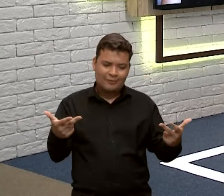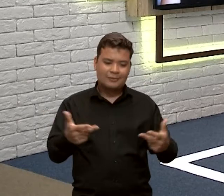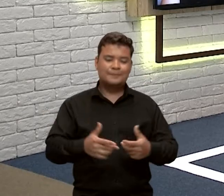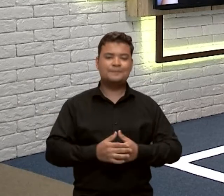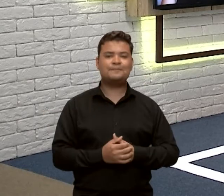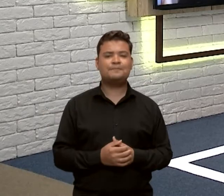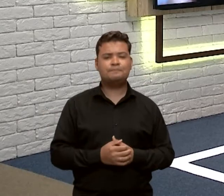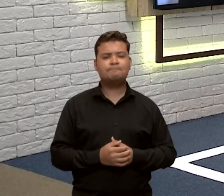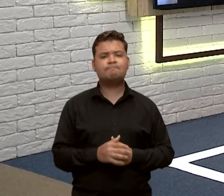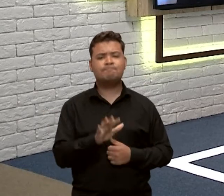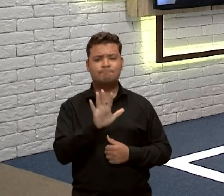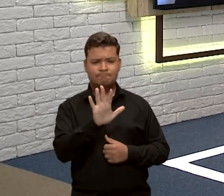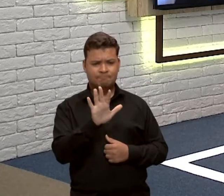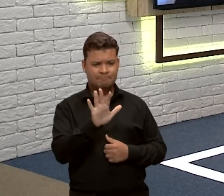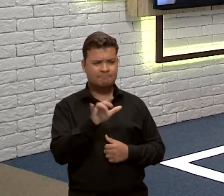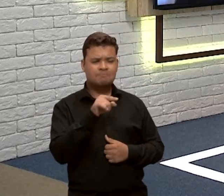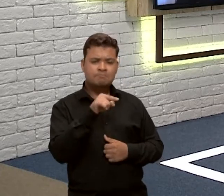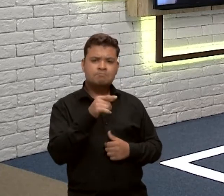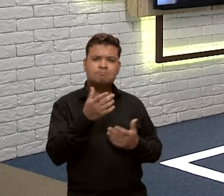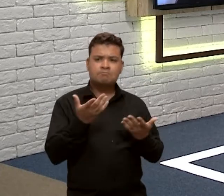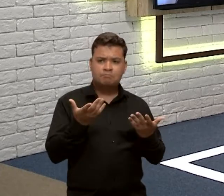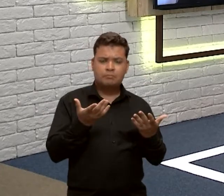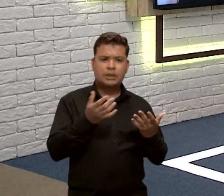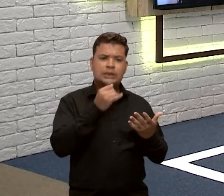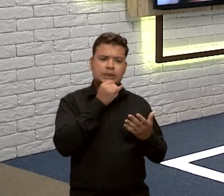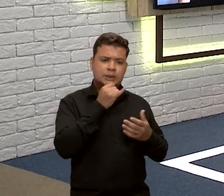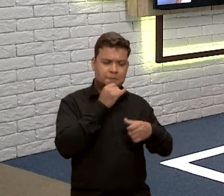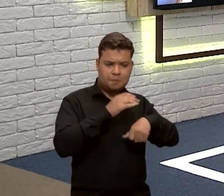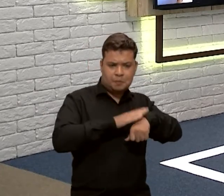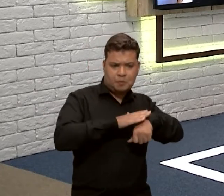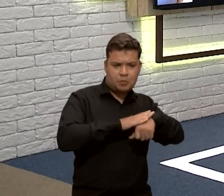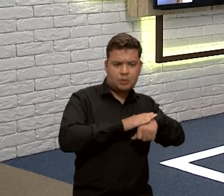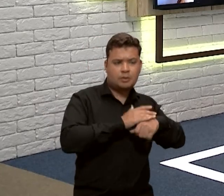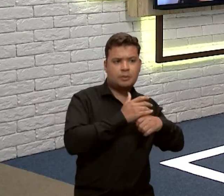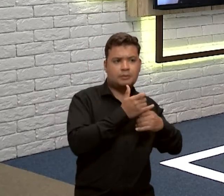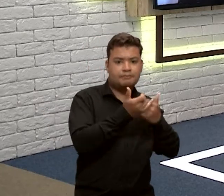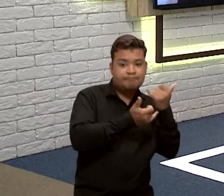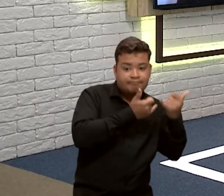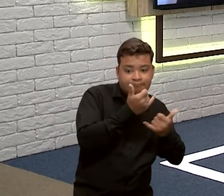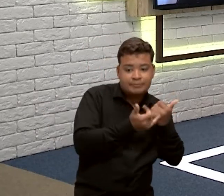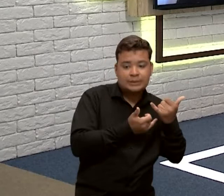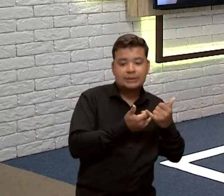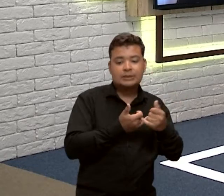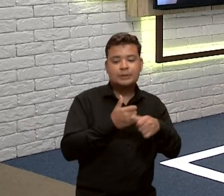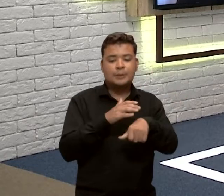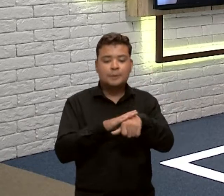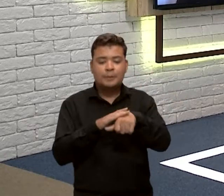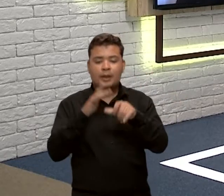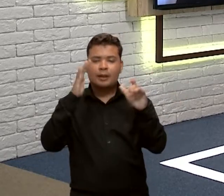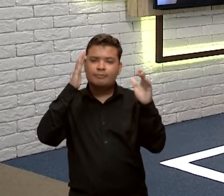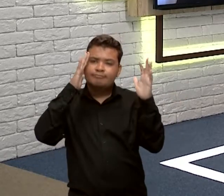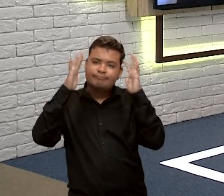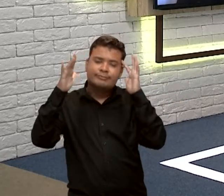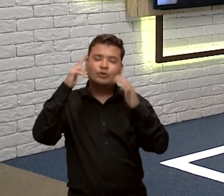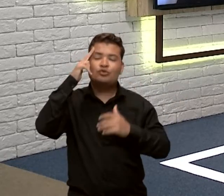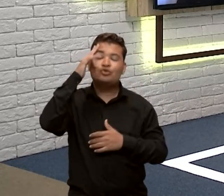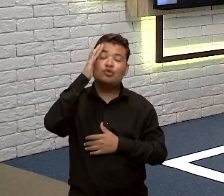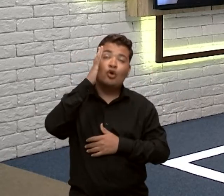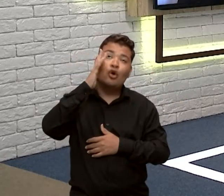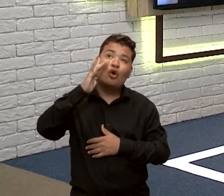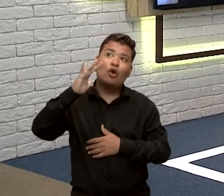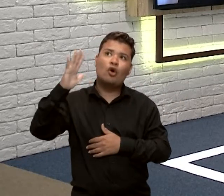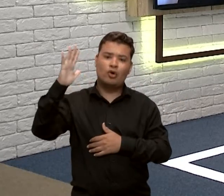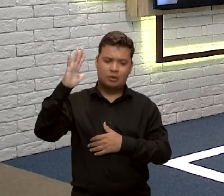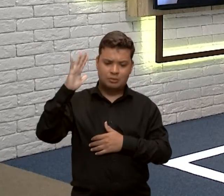gente aliar isso tudo, né? Um momento de brincar, um momento de imaginar, de sonhar, com a